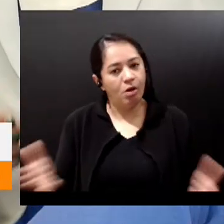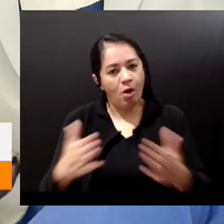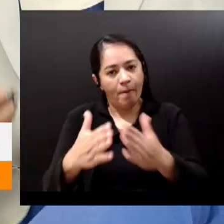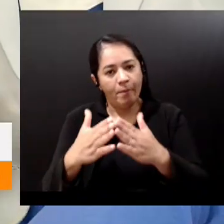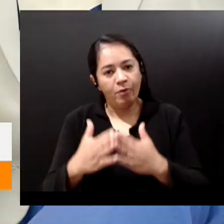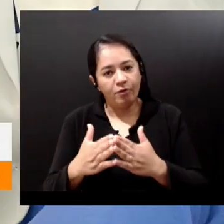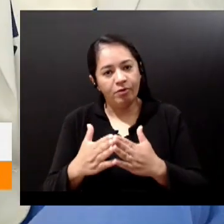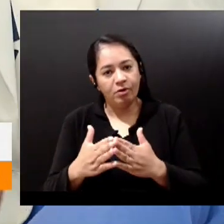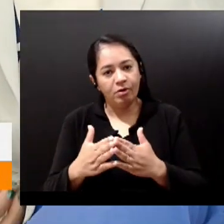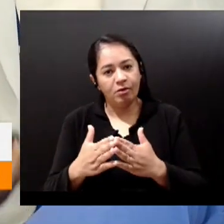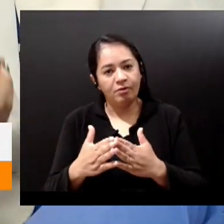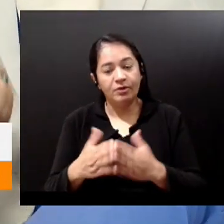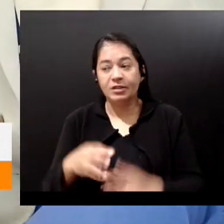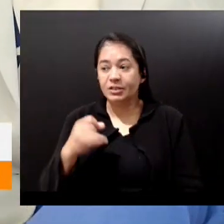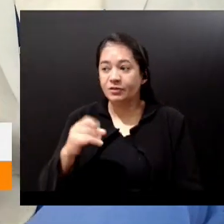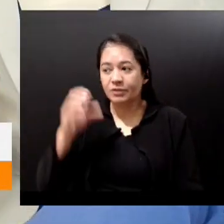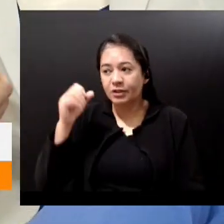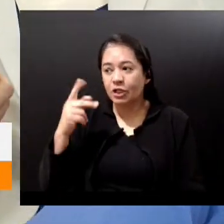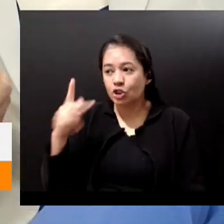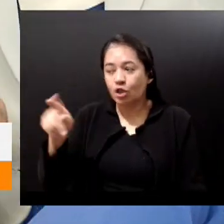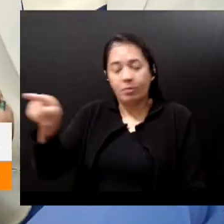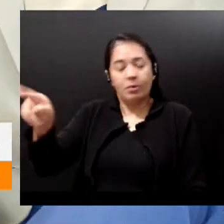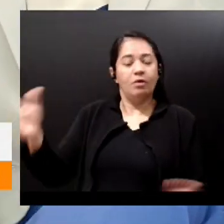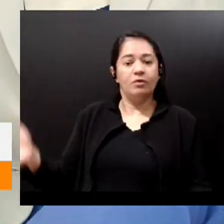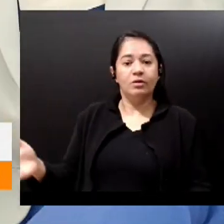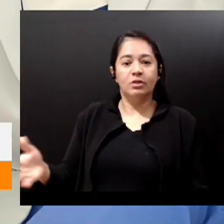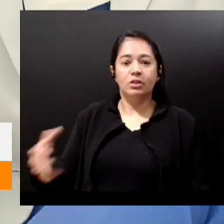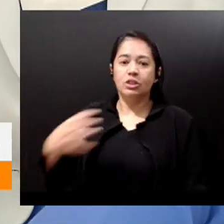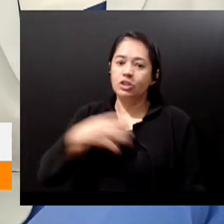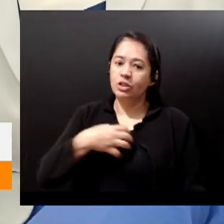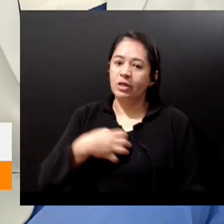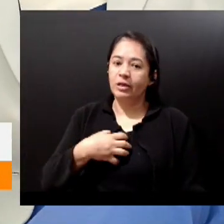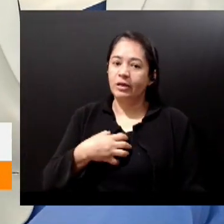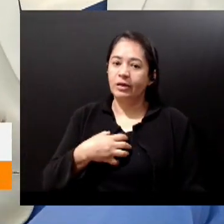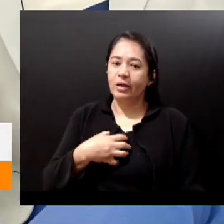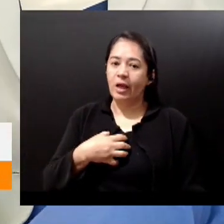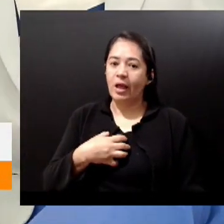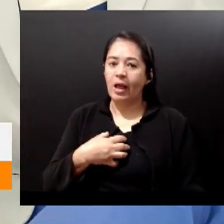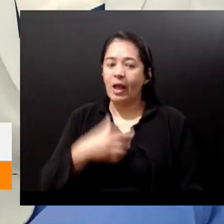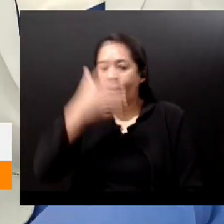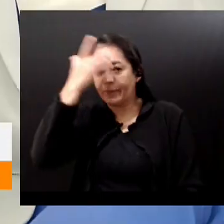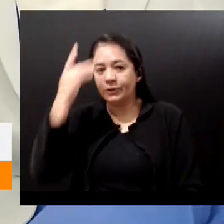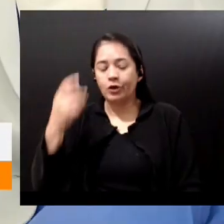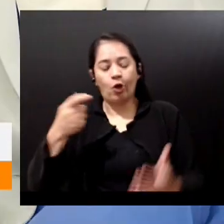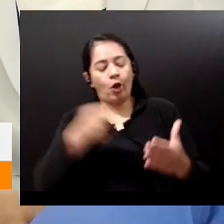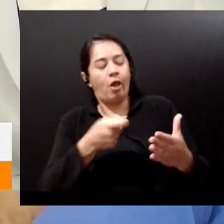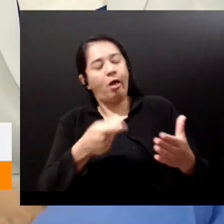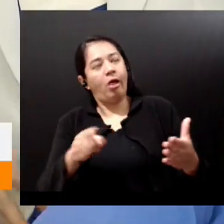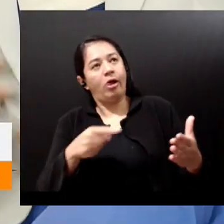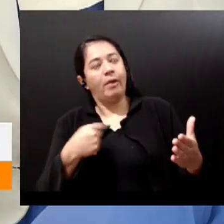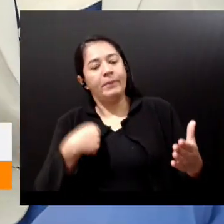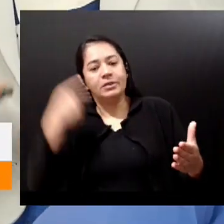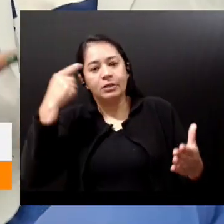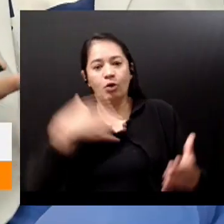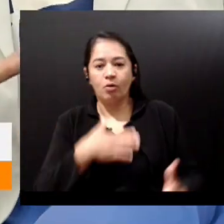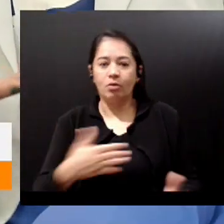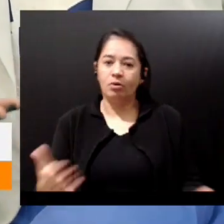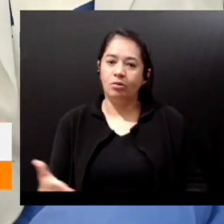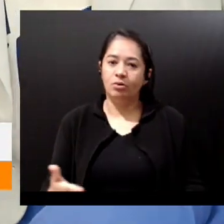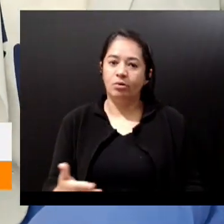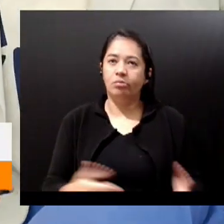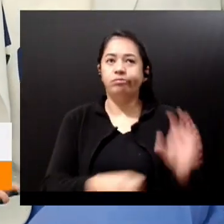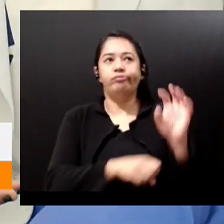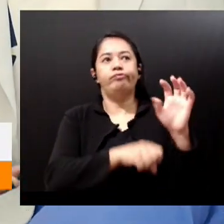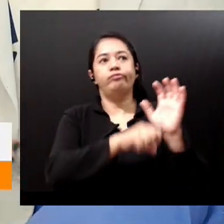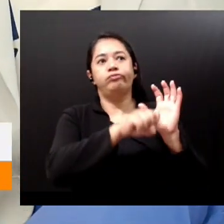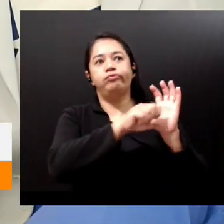Que mania que a galera tem de colocar o som e achar que eu estou gostando do som dele? Em Poxa, aí alto-falante. é um alto-falante. Então tem uma